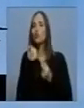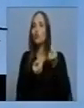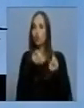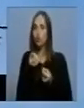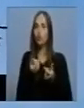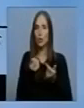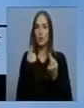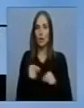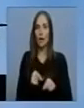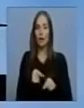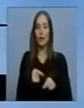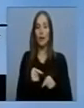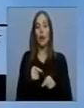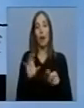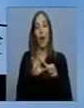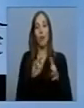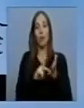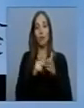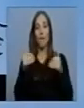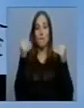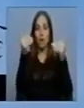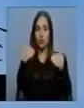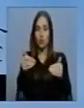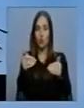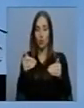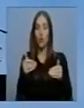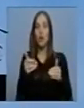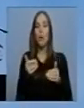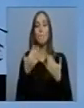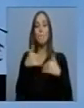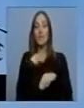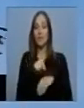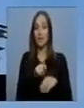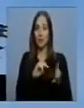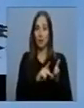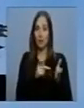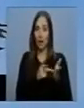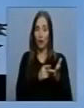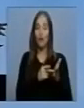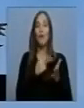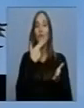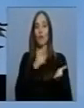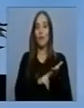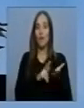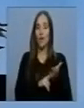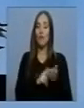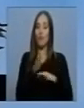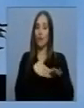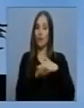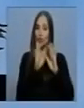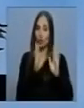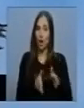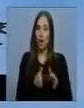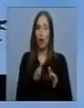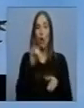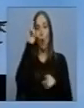aos avanços da tecnologia no entanto esta técnica na realidade já estava sendo utilizada para editar